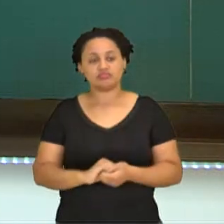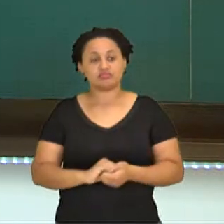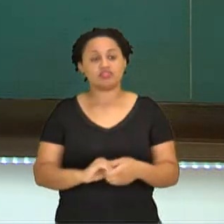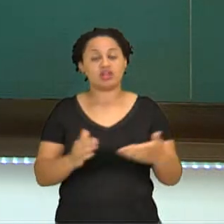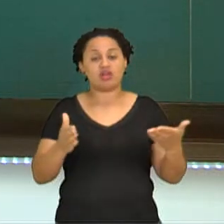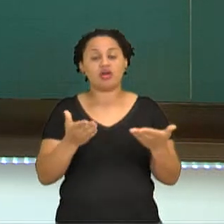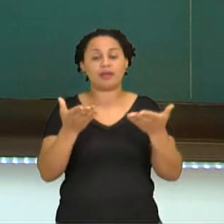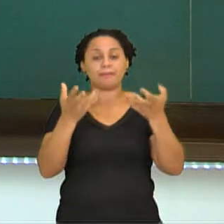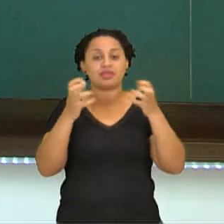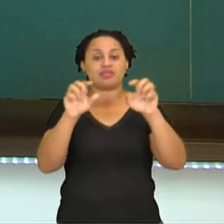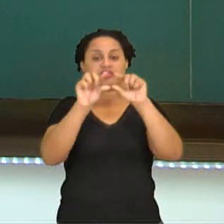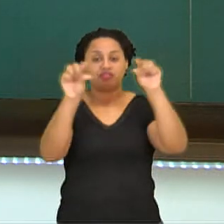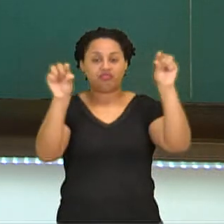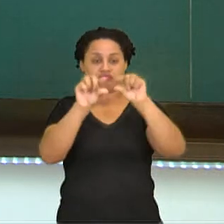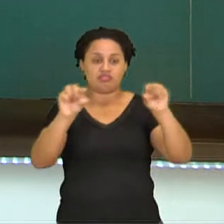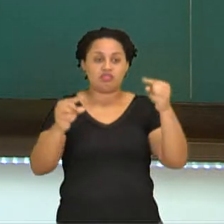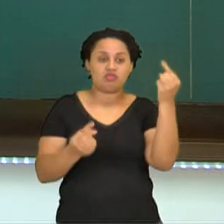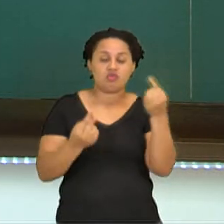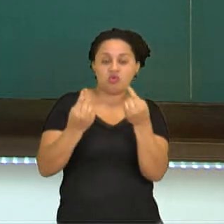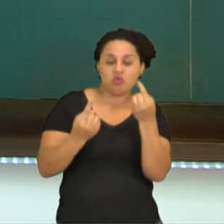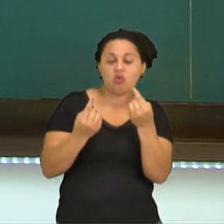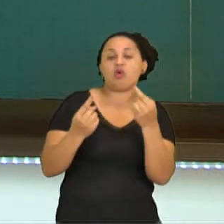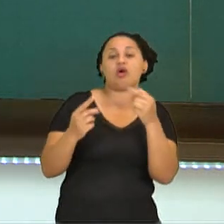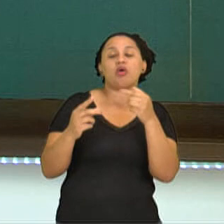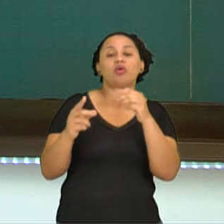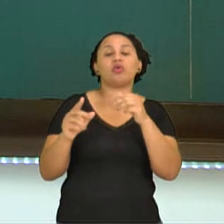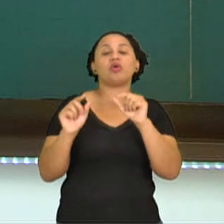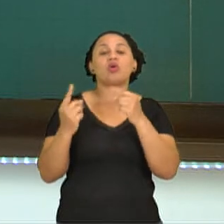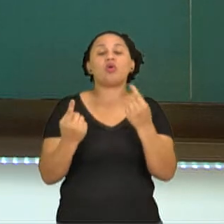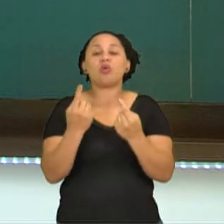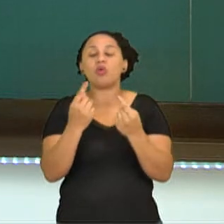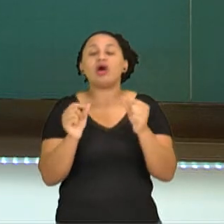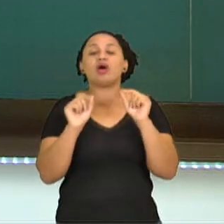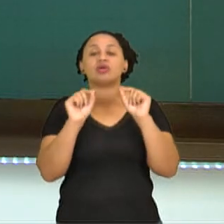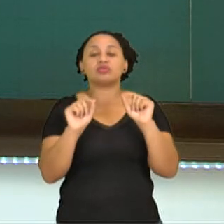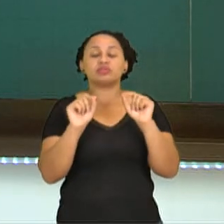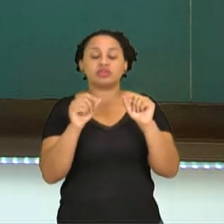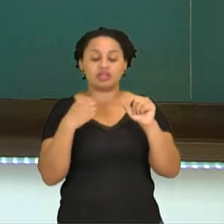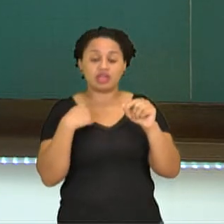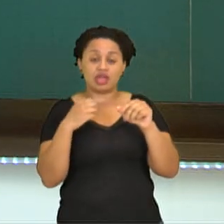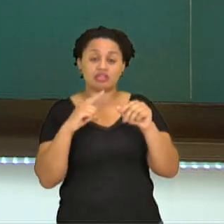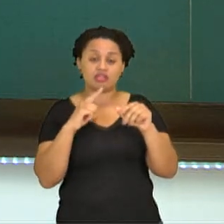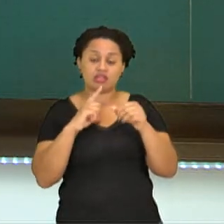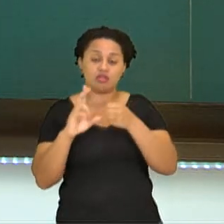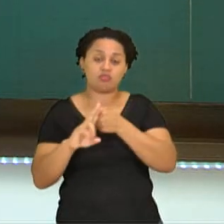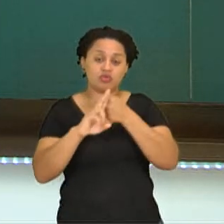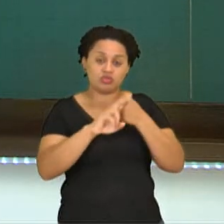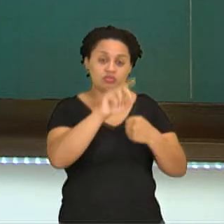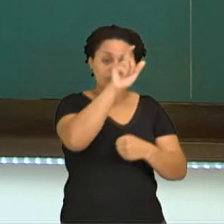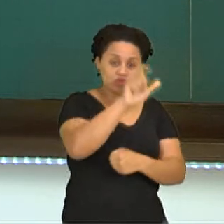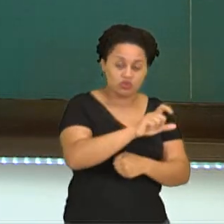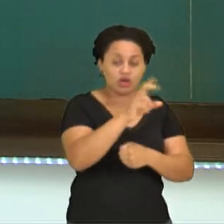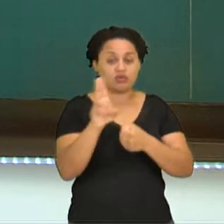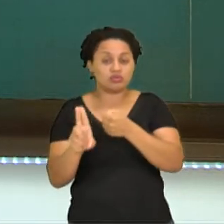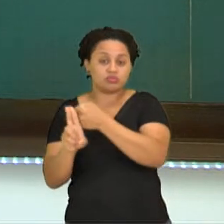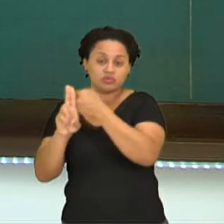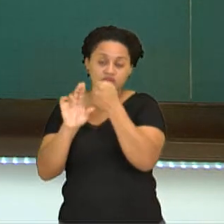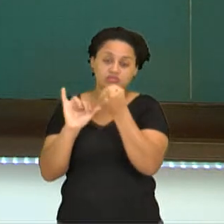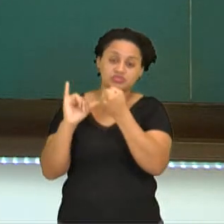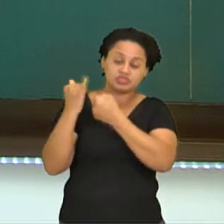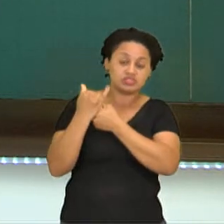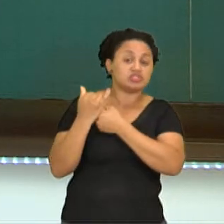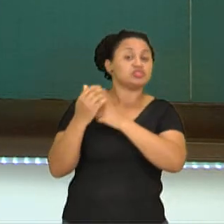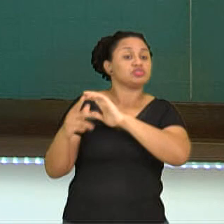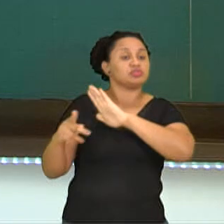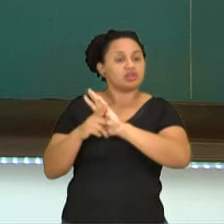Identifique na frase qual é o pronome pessoal e qual é o pronome possessivo adjetivo. Então, olha só. Agora nós